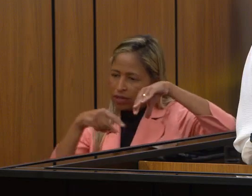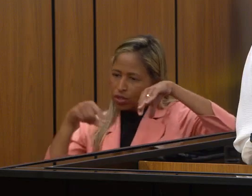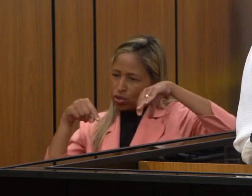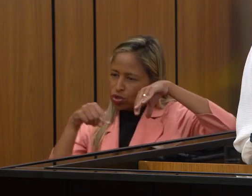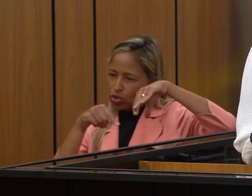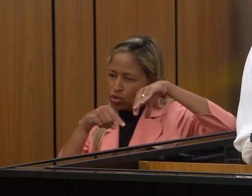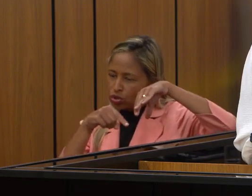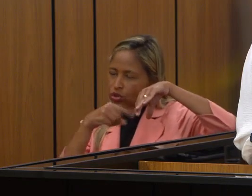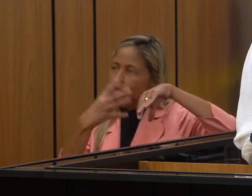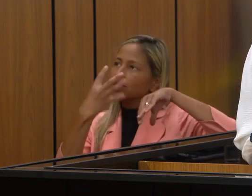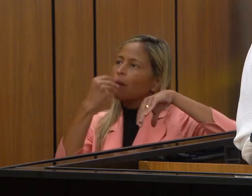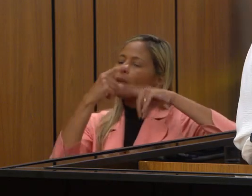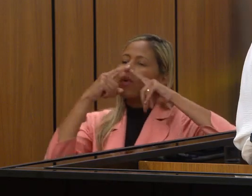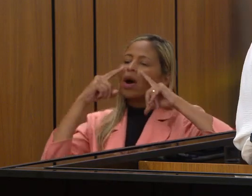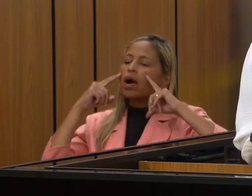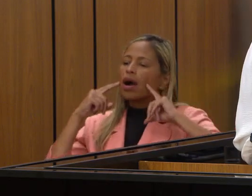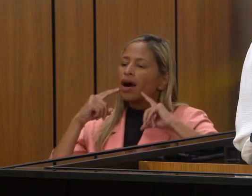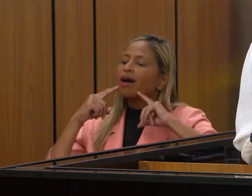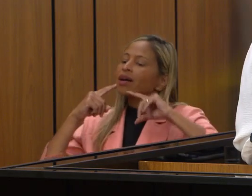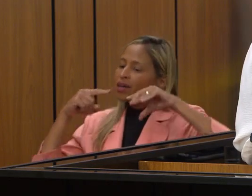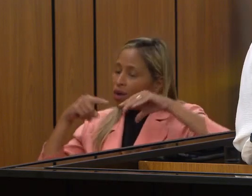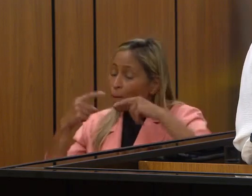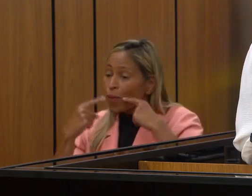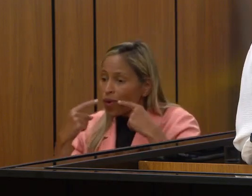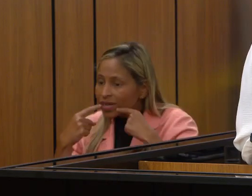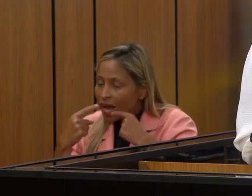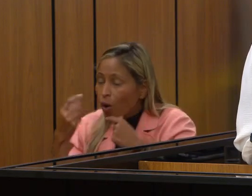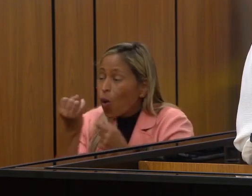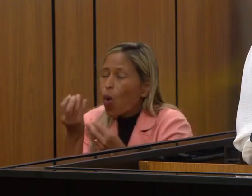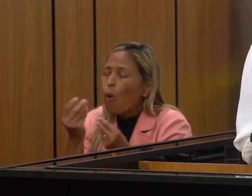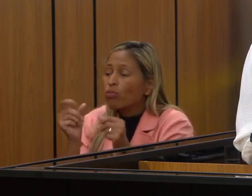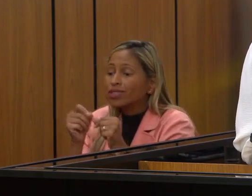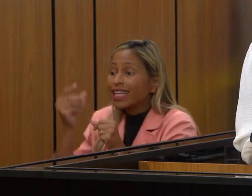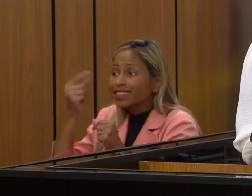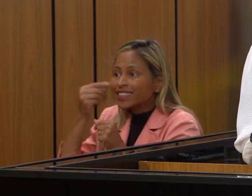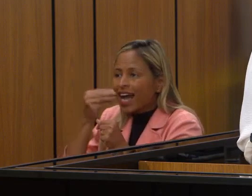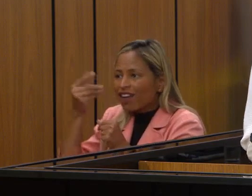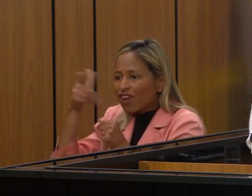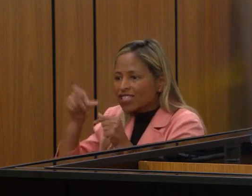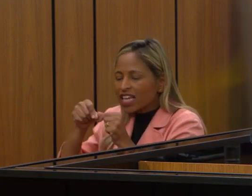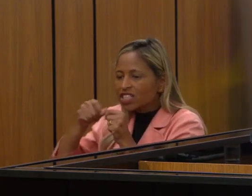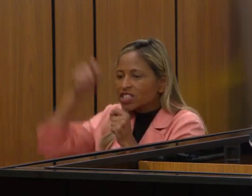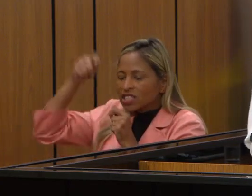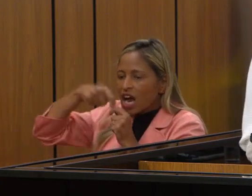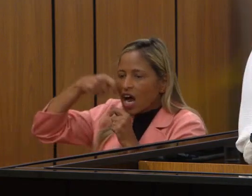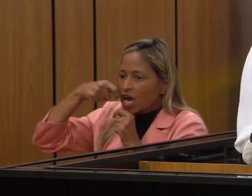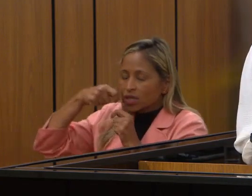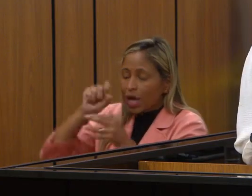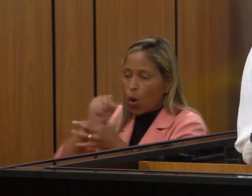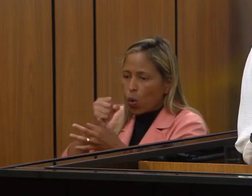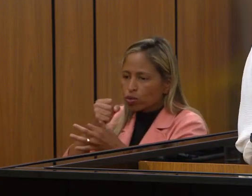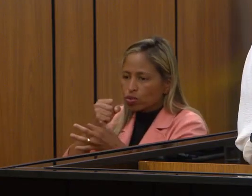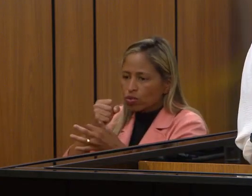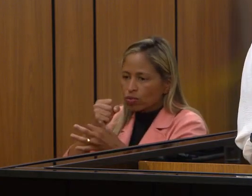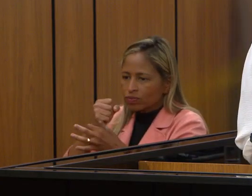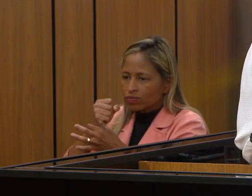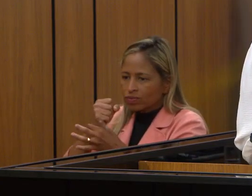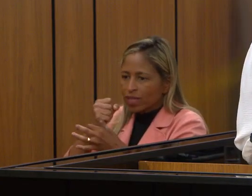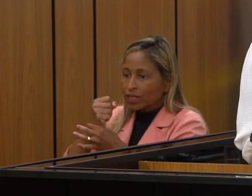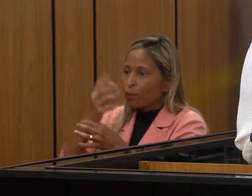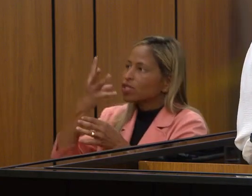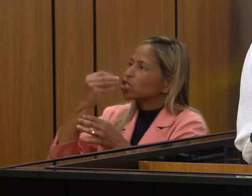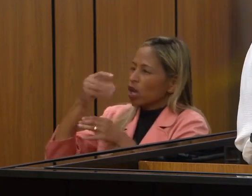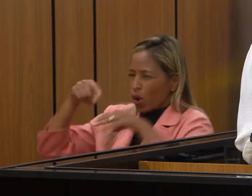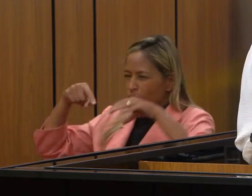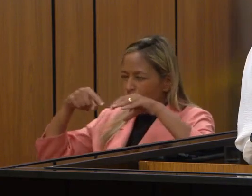tendo trabalho para poder ver como que ele vai retirar os outros pinos da minha boca porque eles não estão preso ao osso e